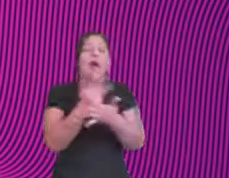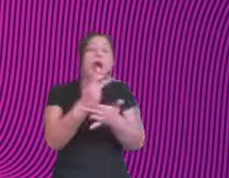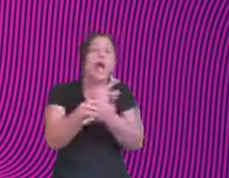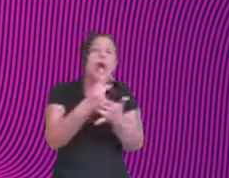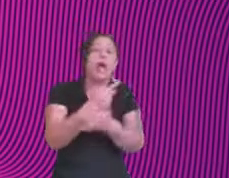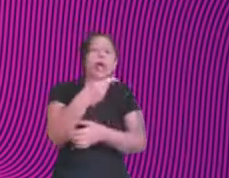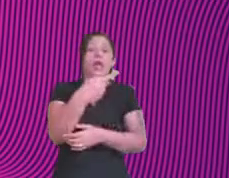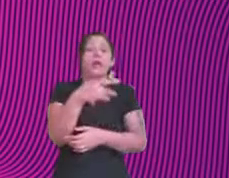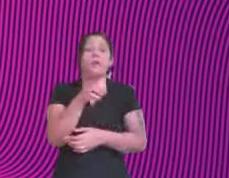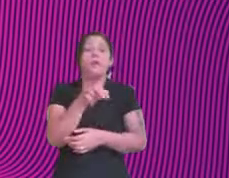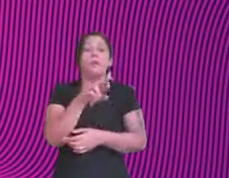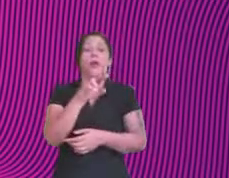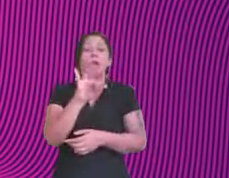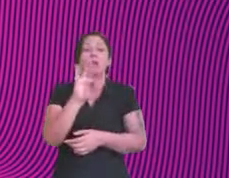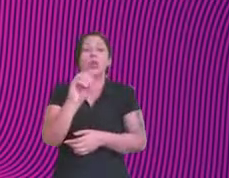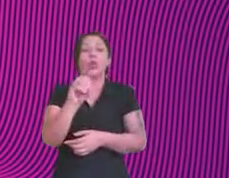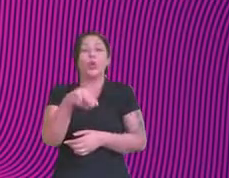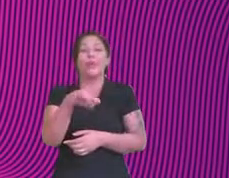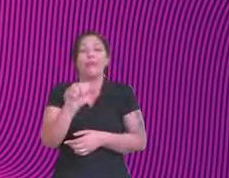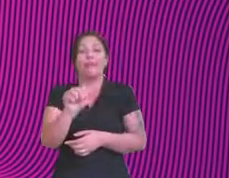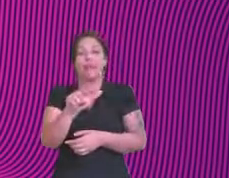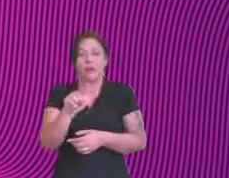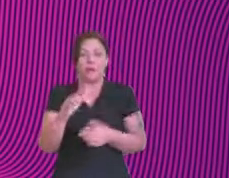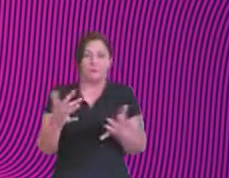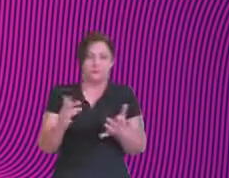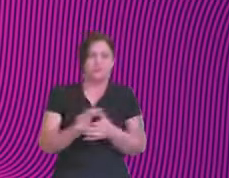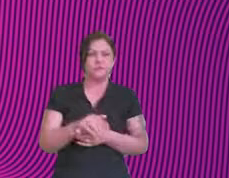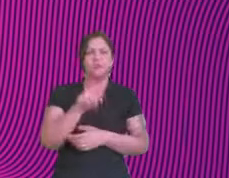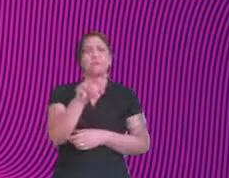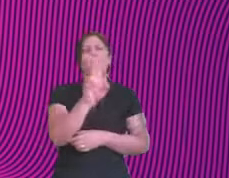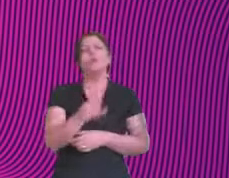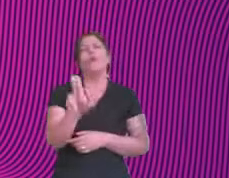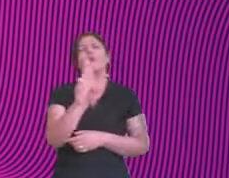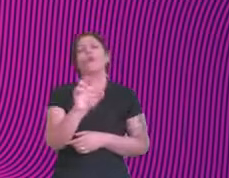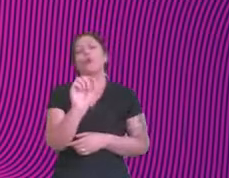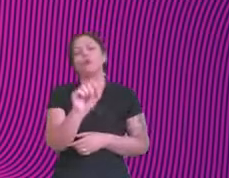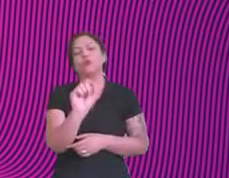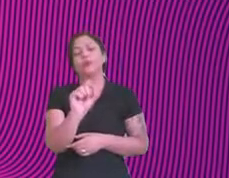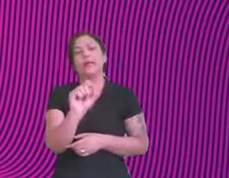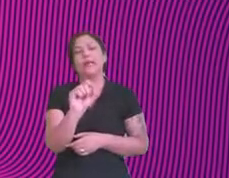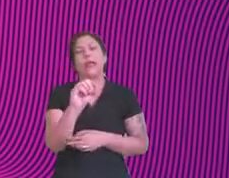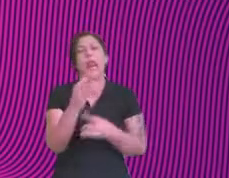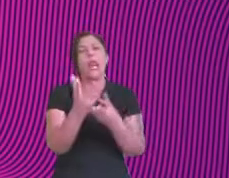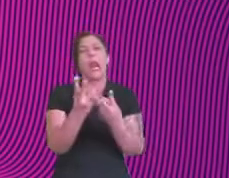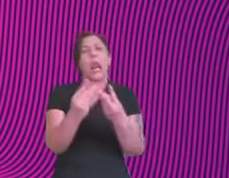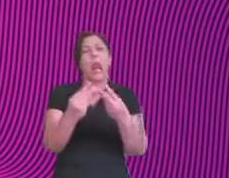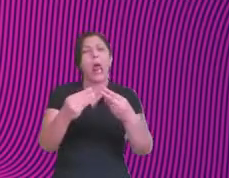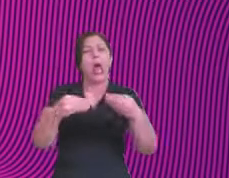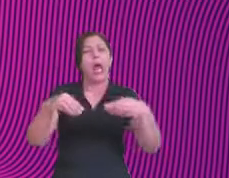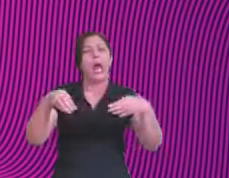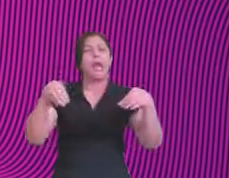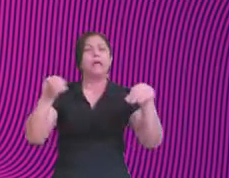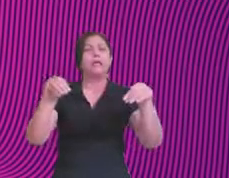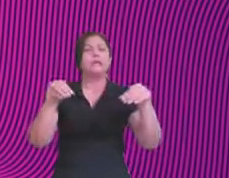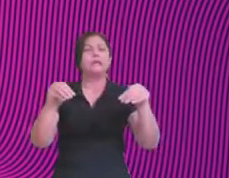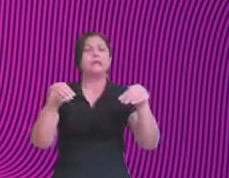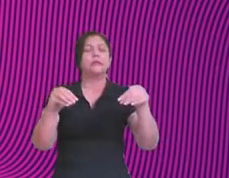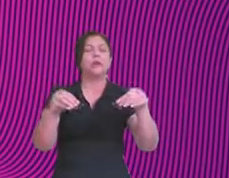aí. E você tem utilizado o que para fazer diluição da droga? Isso é outra coisa também,